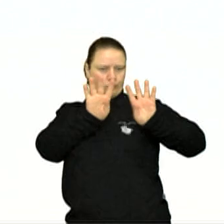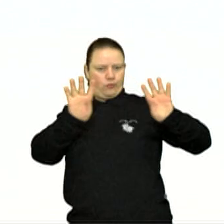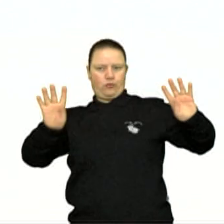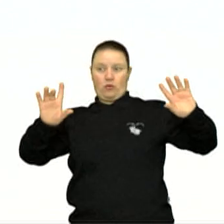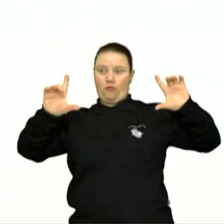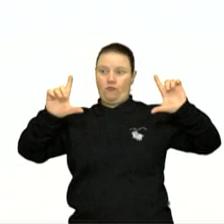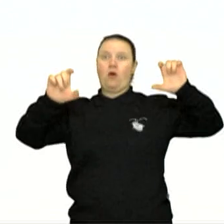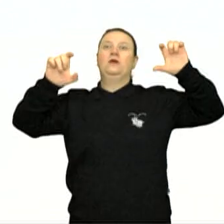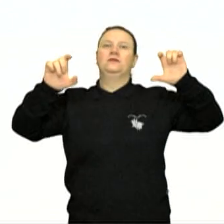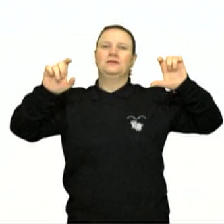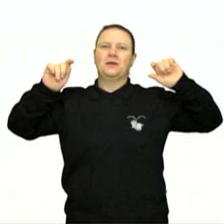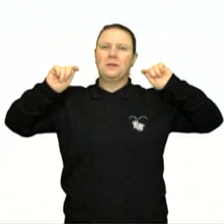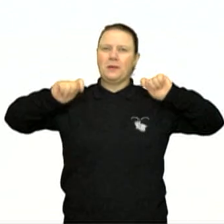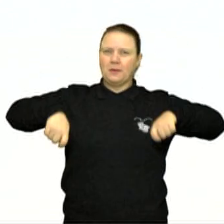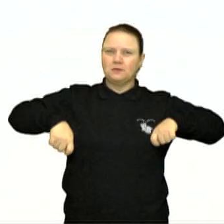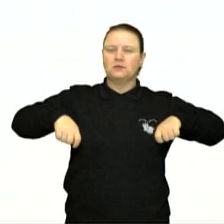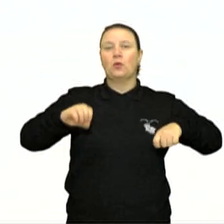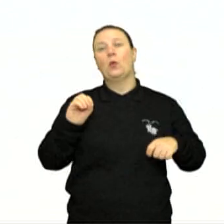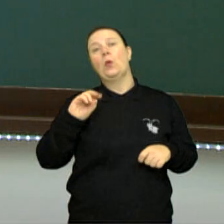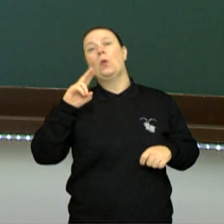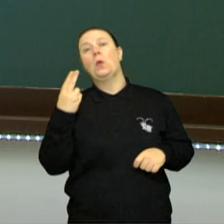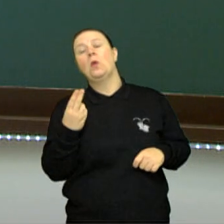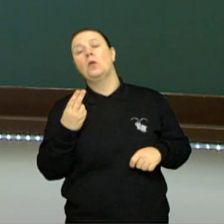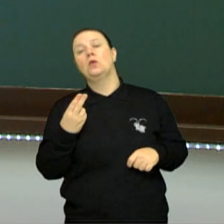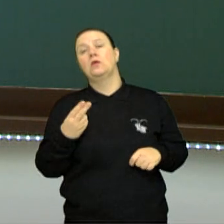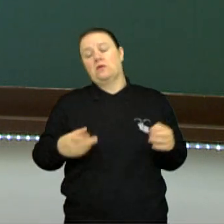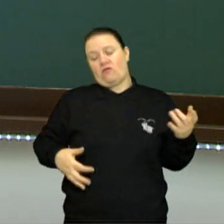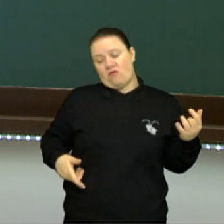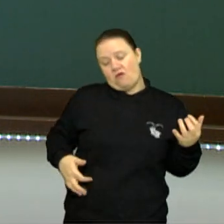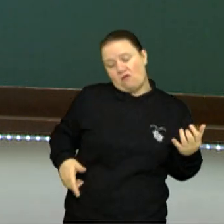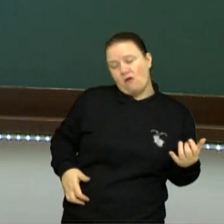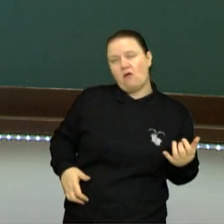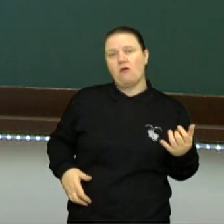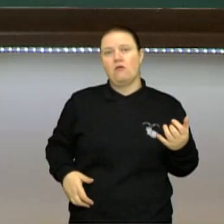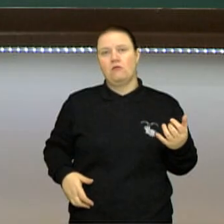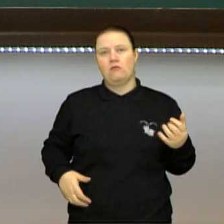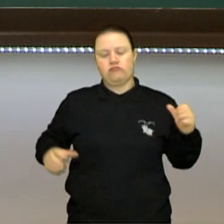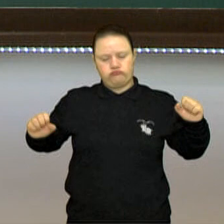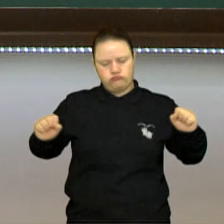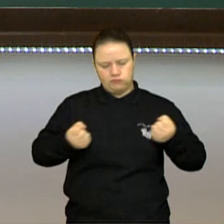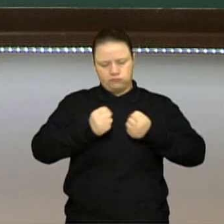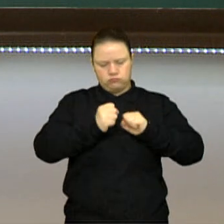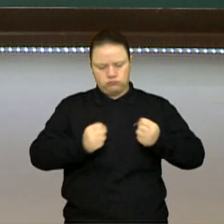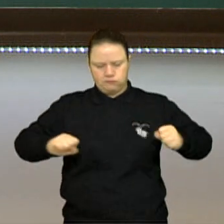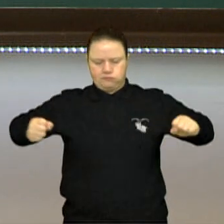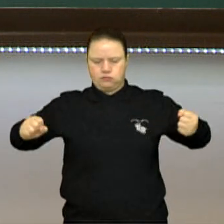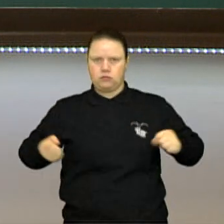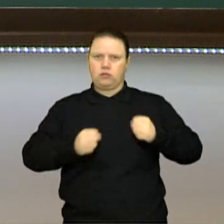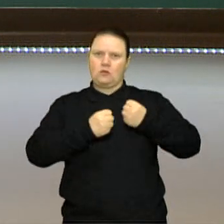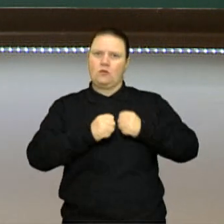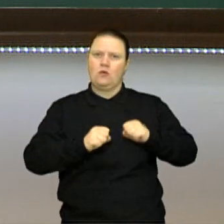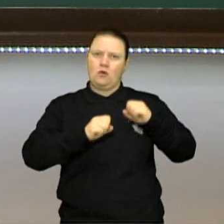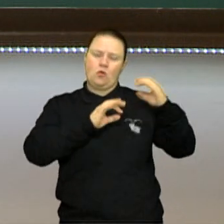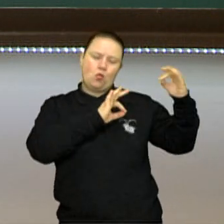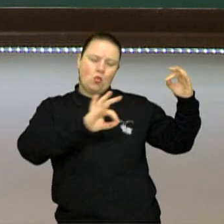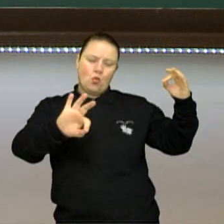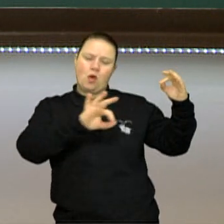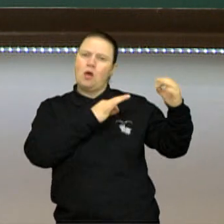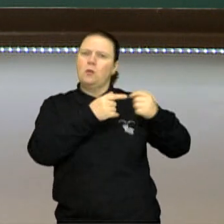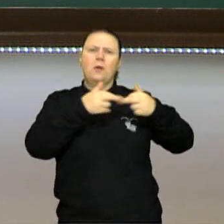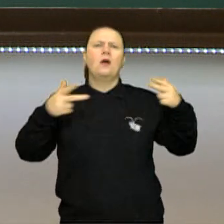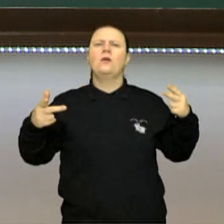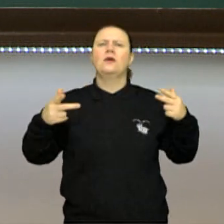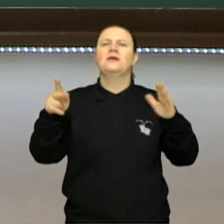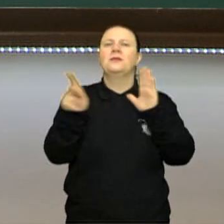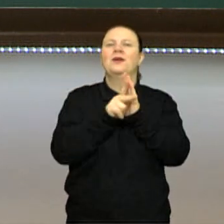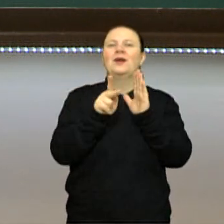um instrumento musical que está passando aí de geração a geração. Então, pesquise um pouquinho aí dessa memória familiar de vocês,